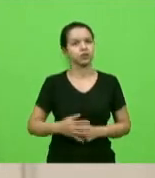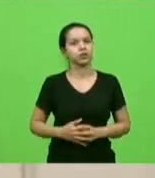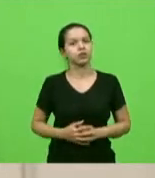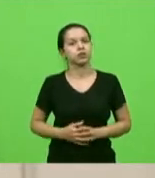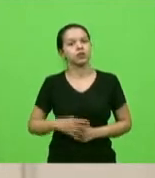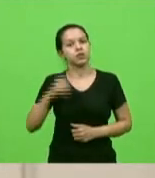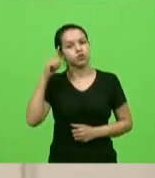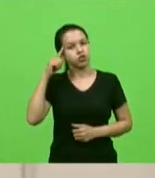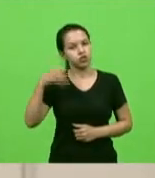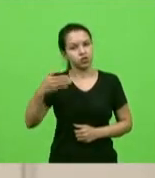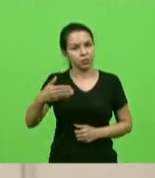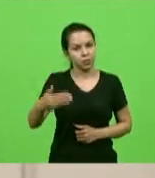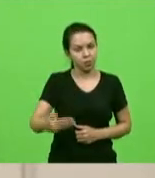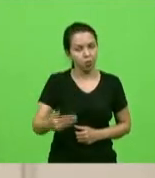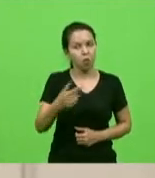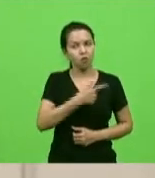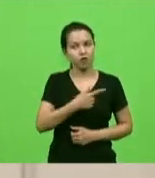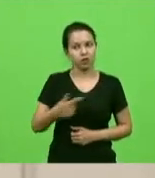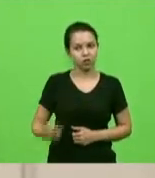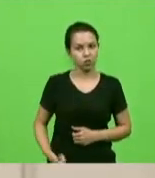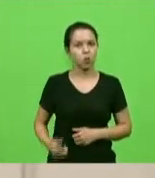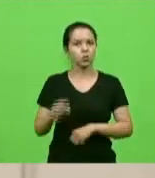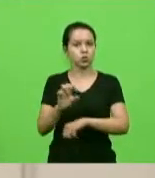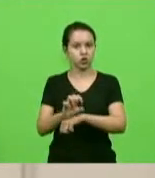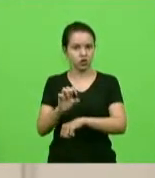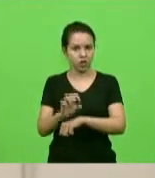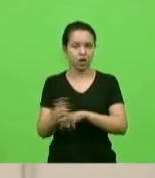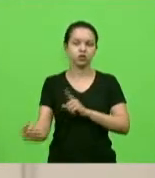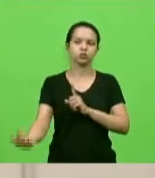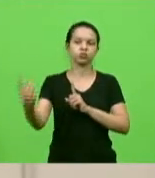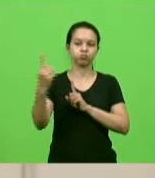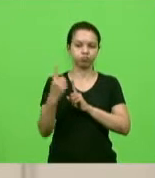depois, pelo próprio governador do Estado,